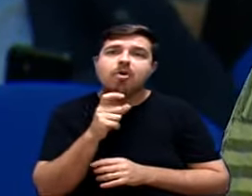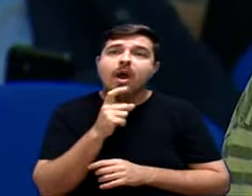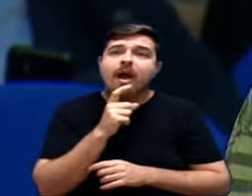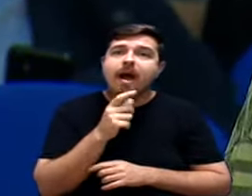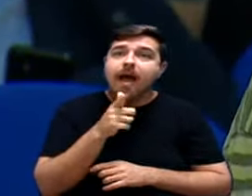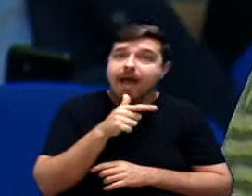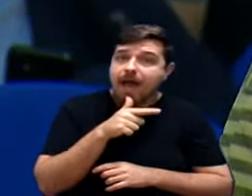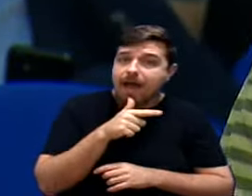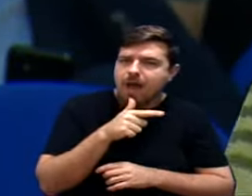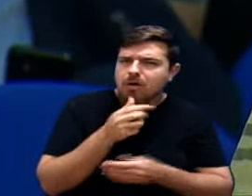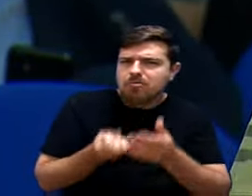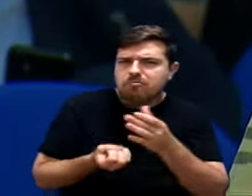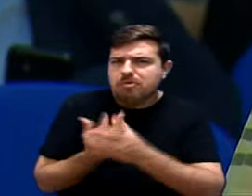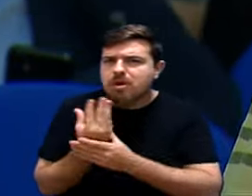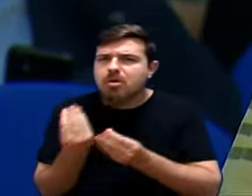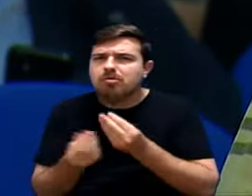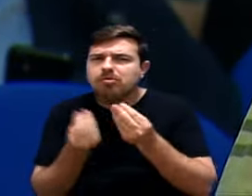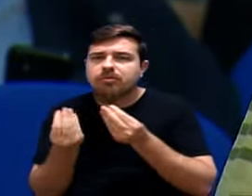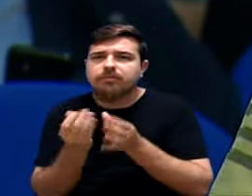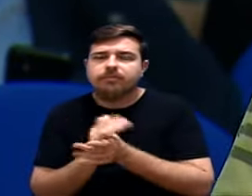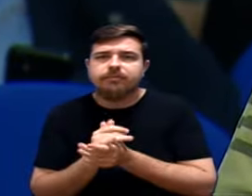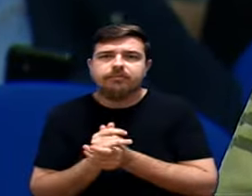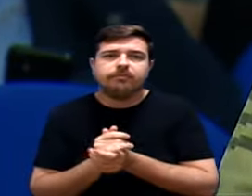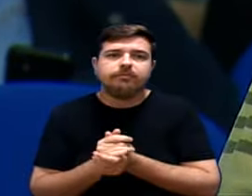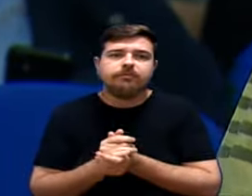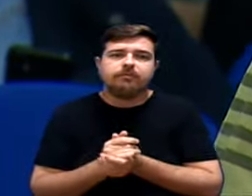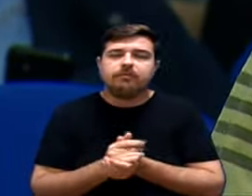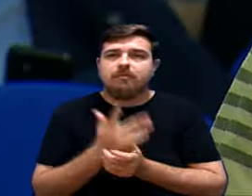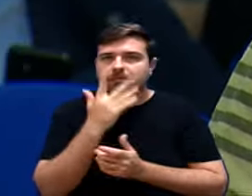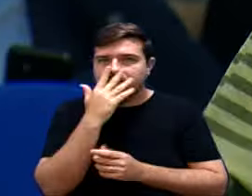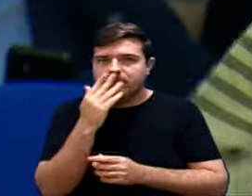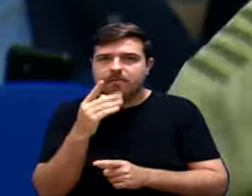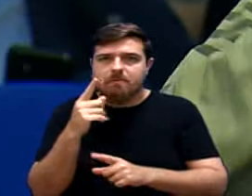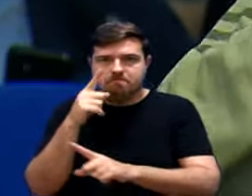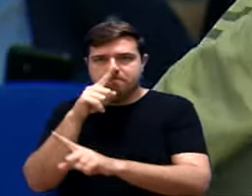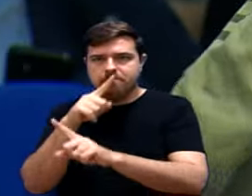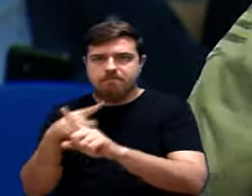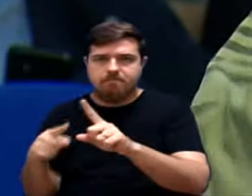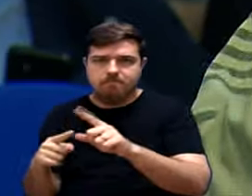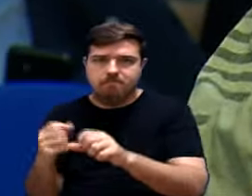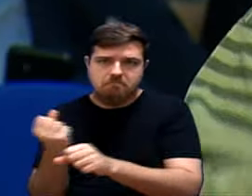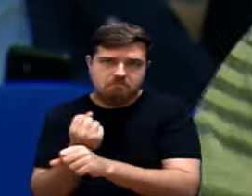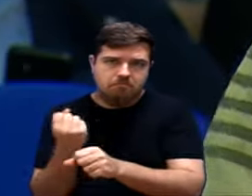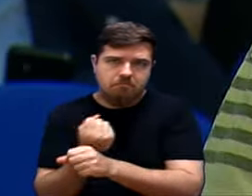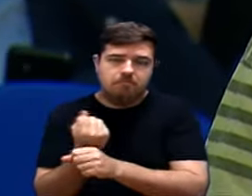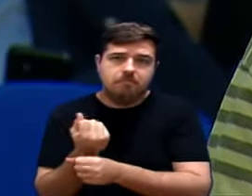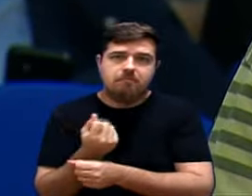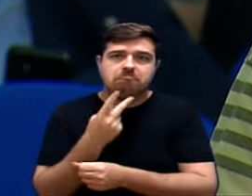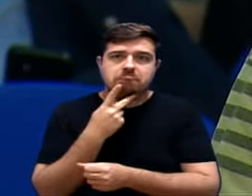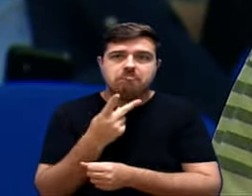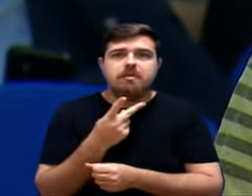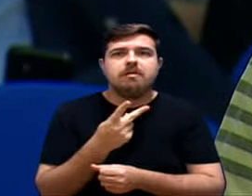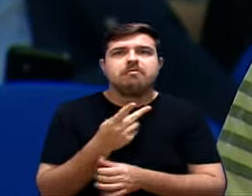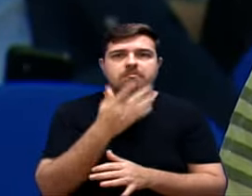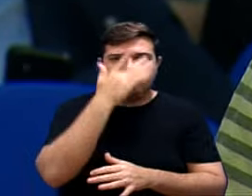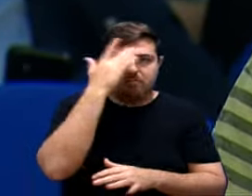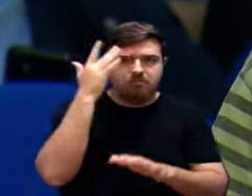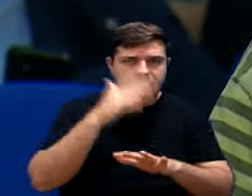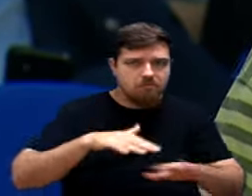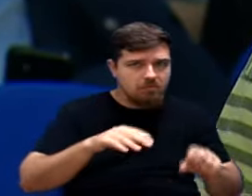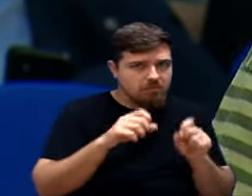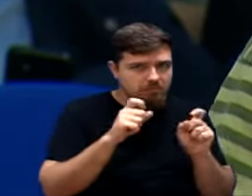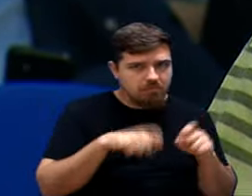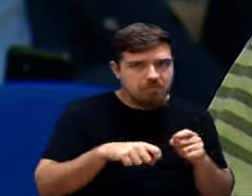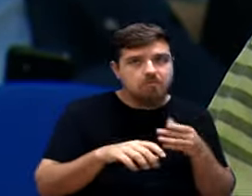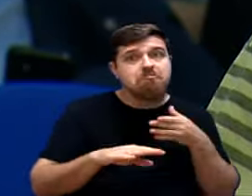o Gabriel conhece né Parece que foi embargado isso então queria que até falar para vocês que se quem tivesse oportunidade nos dias de hoje